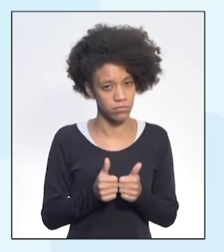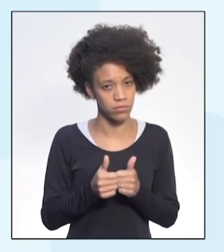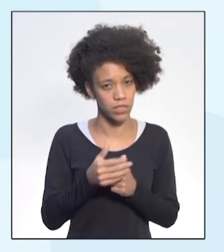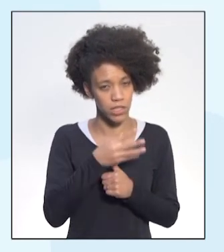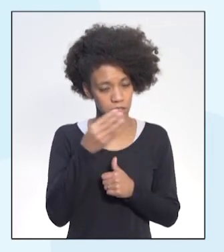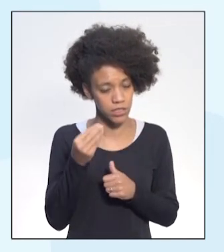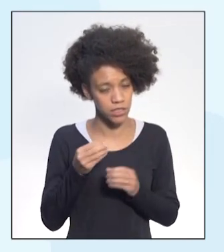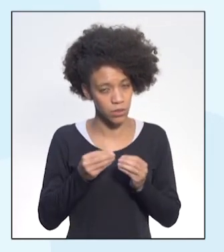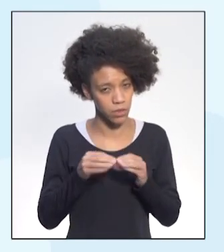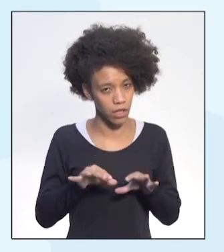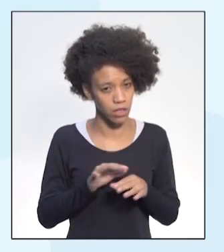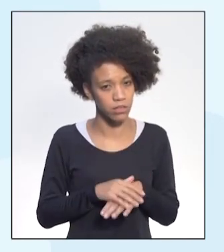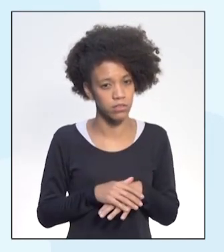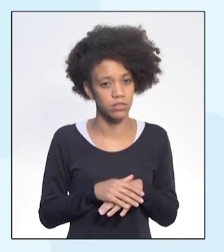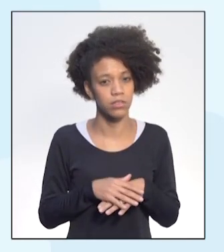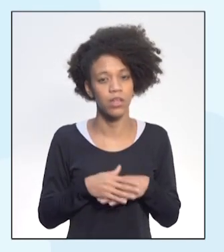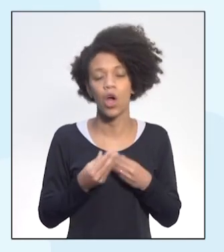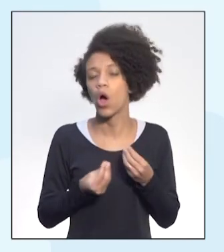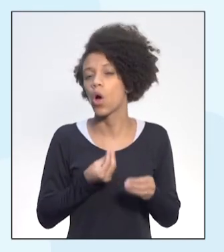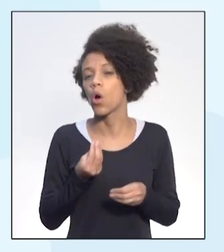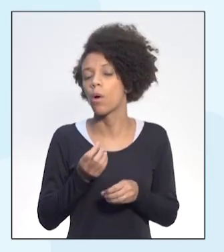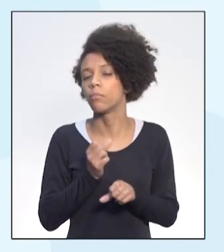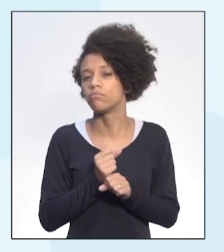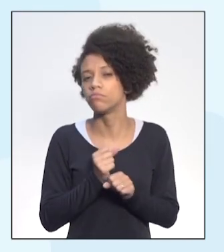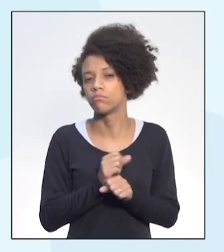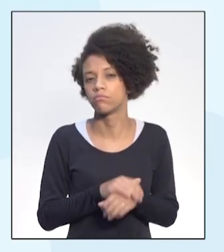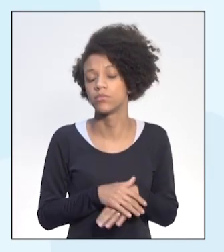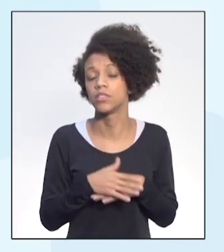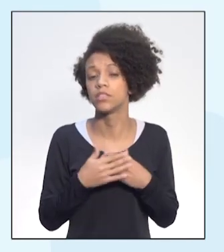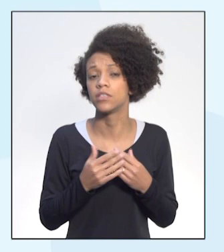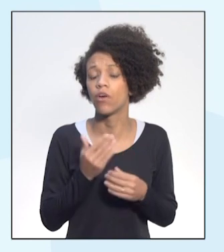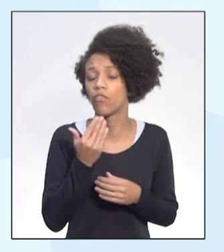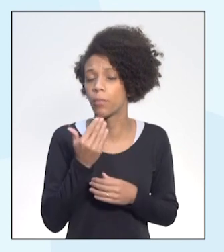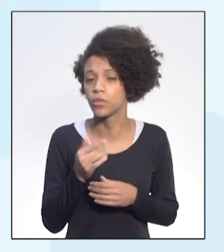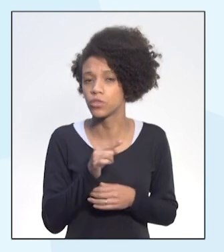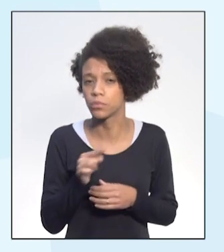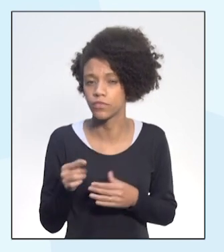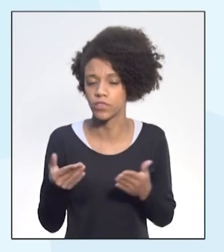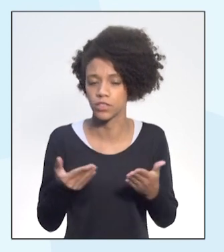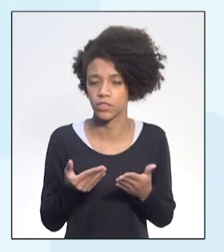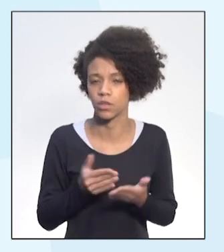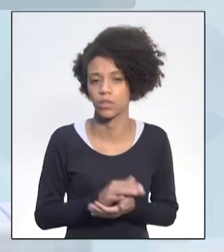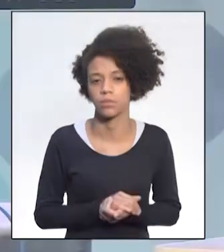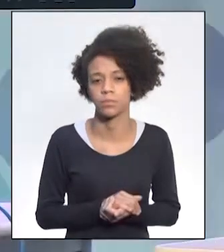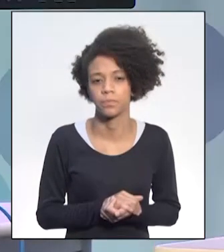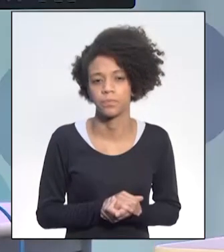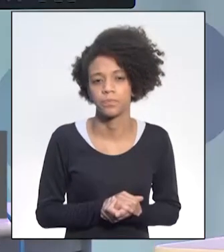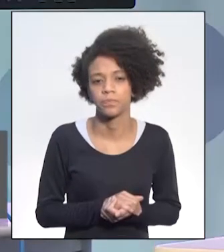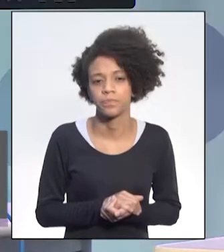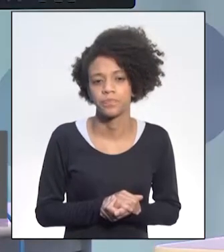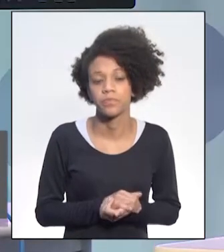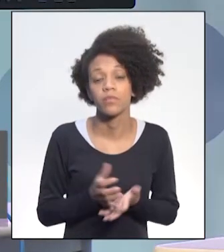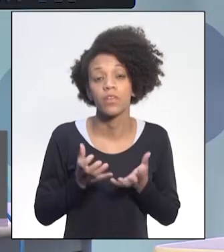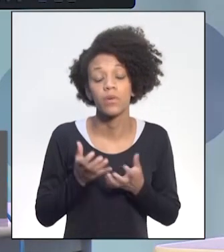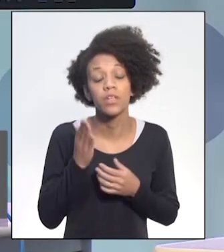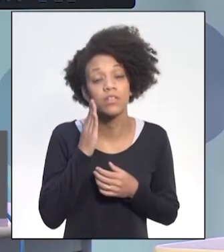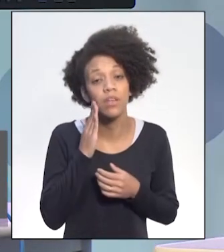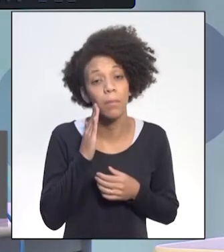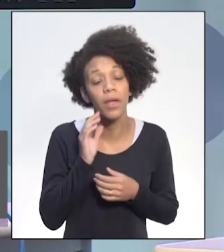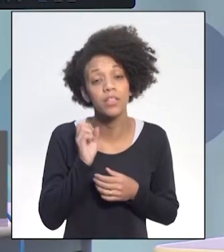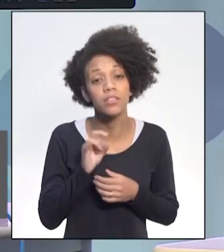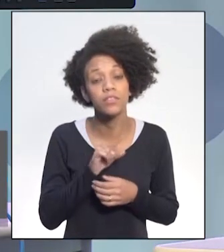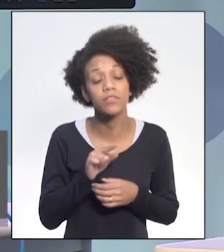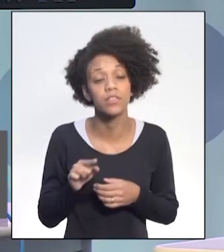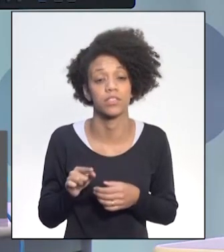clara do ovo e como calcular? Então, o que eu vou pedir para vocês agora? Eu queria saber o que